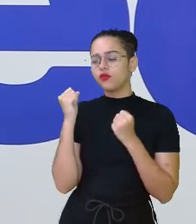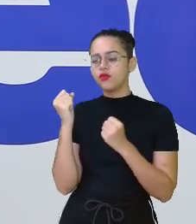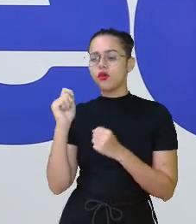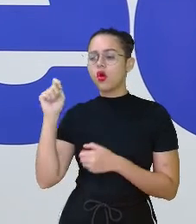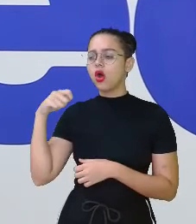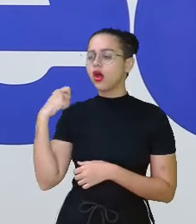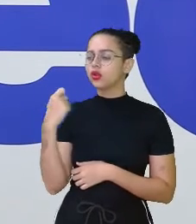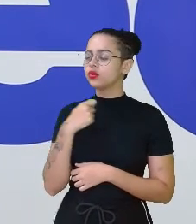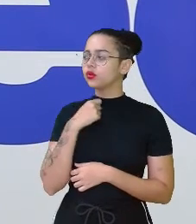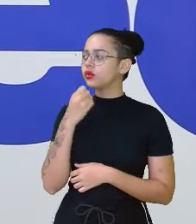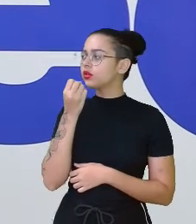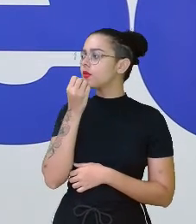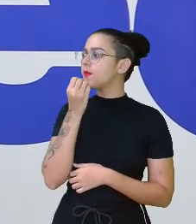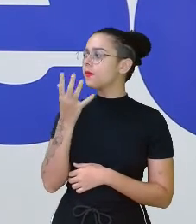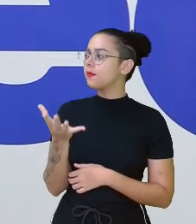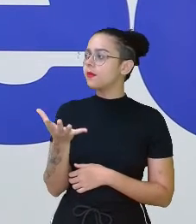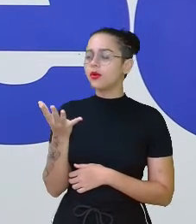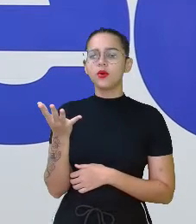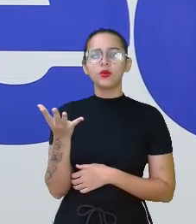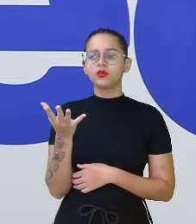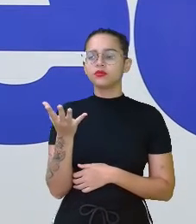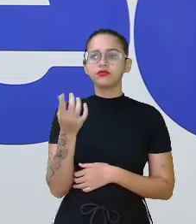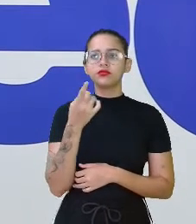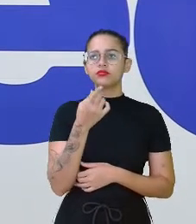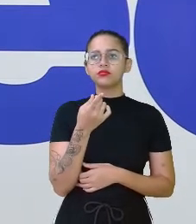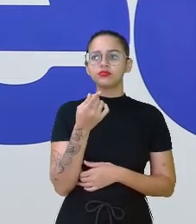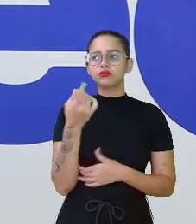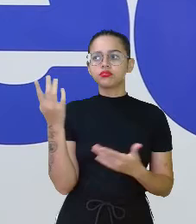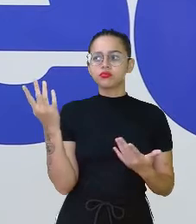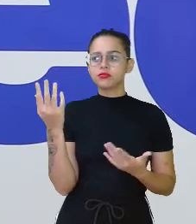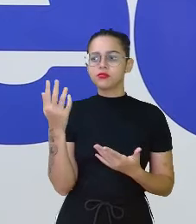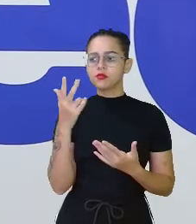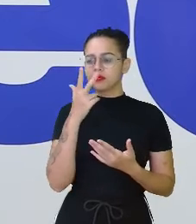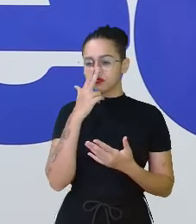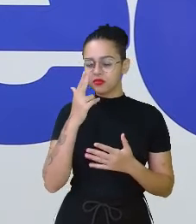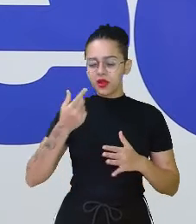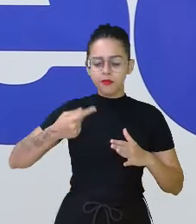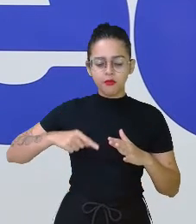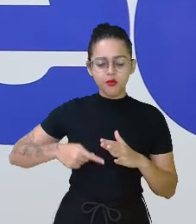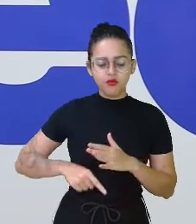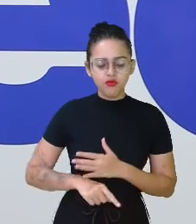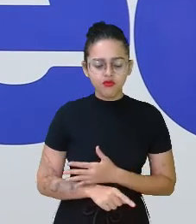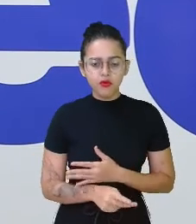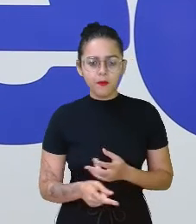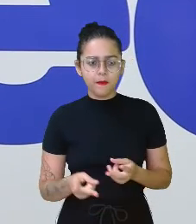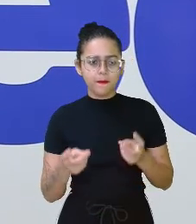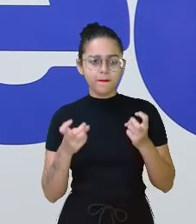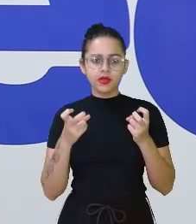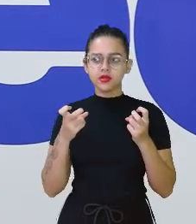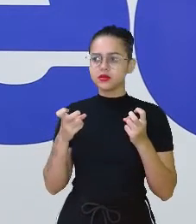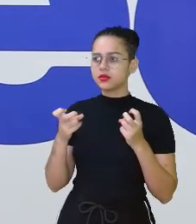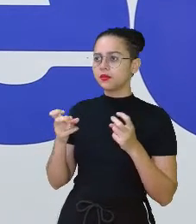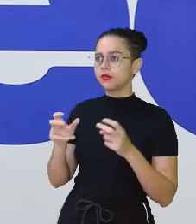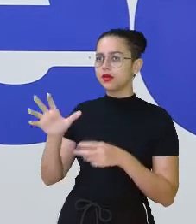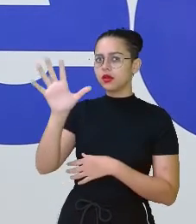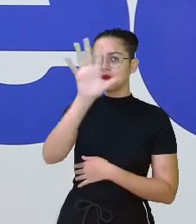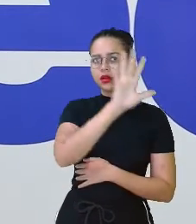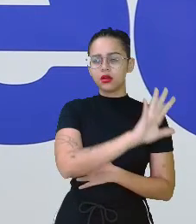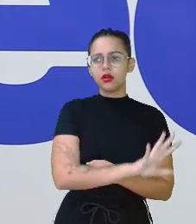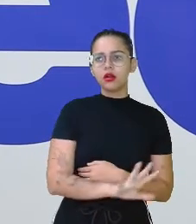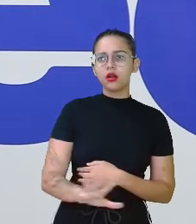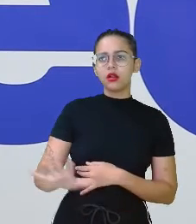atores eram tão bons, que você acabava imergindo e vendo a cena acontecer,